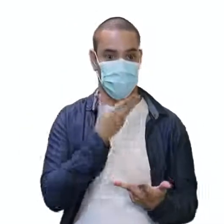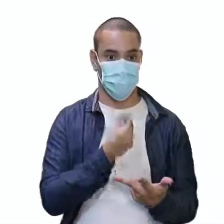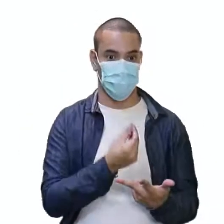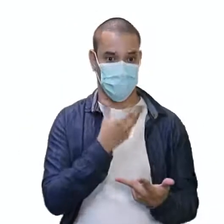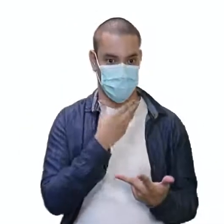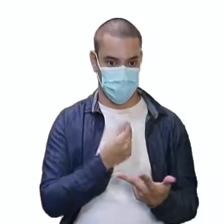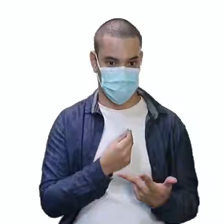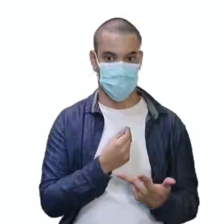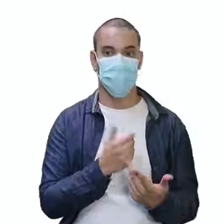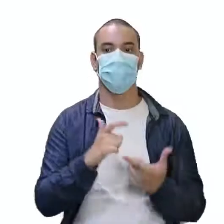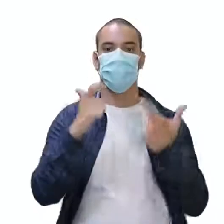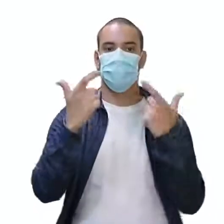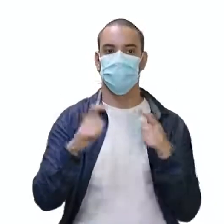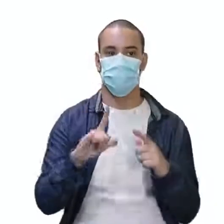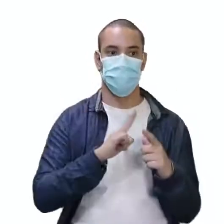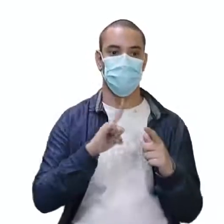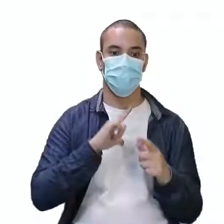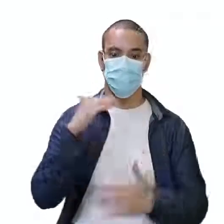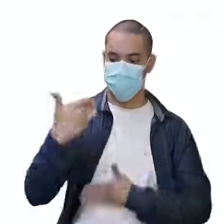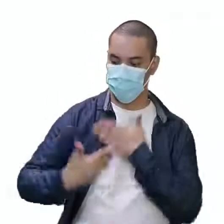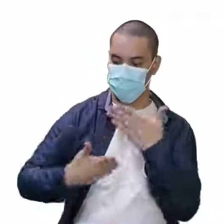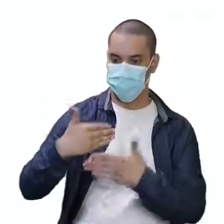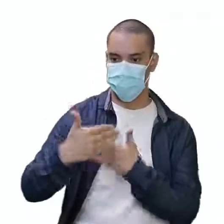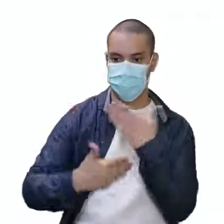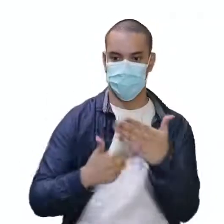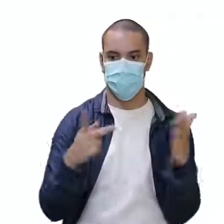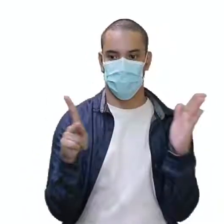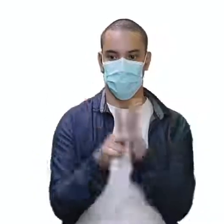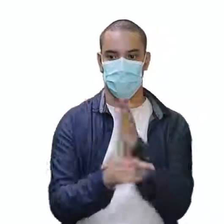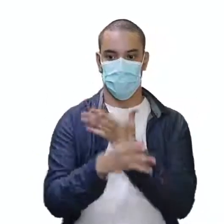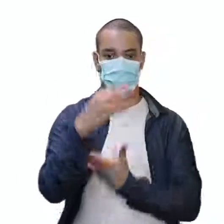né? Onde você tem aí o processo de...